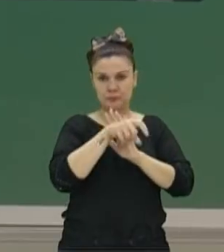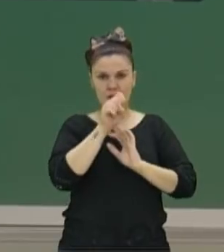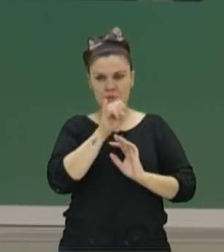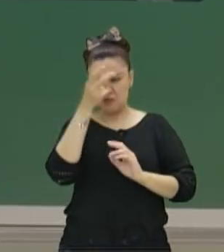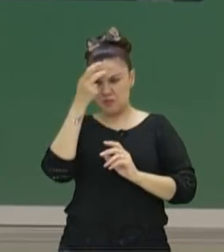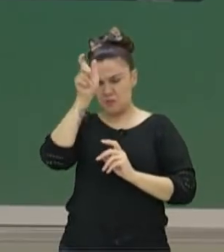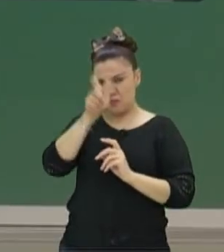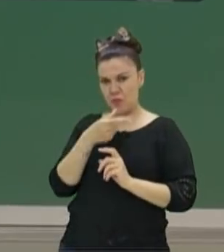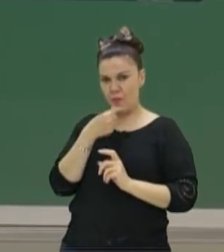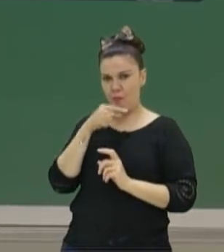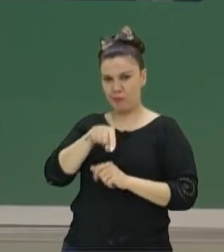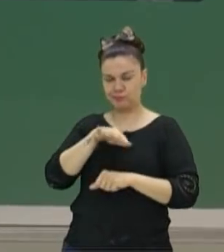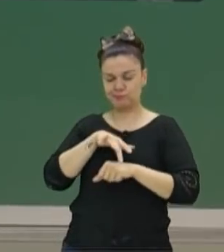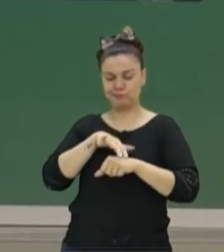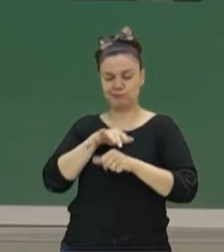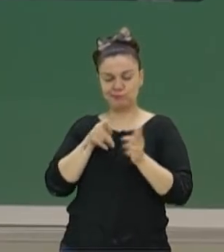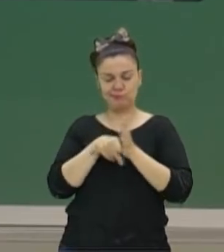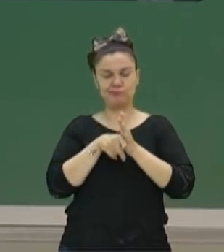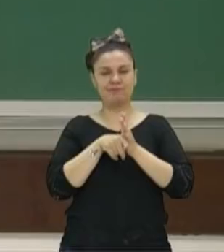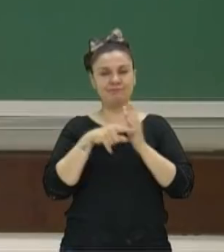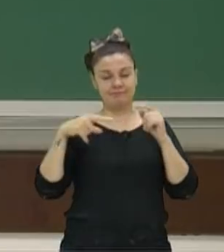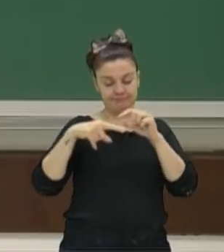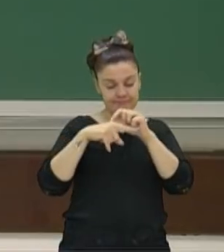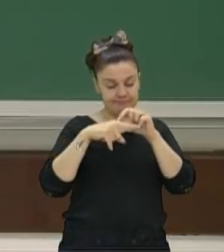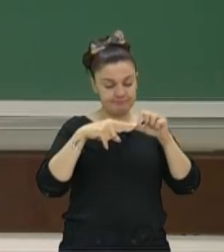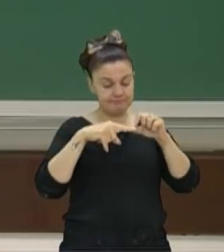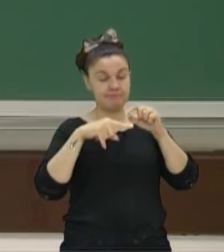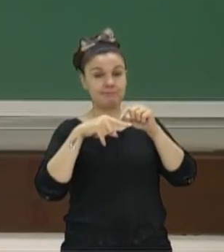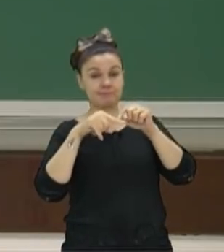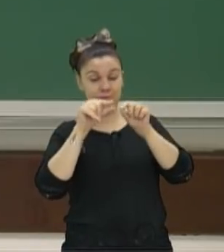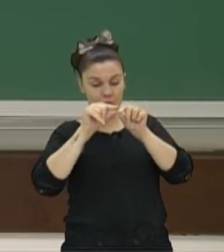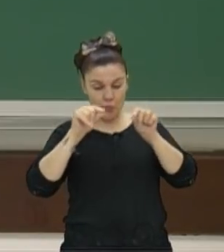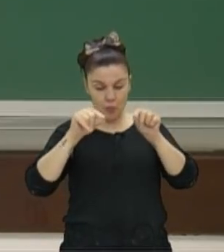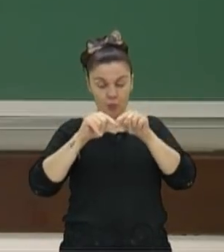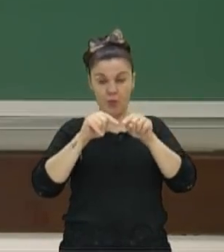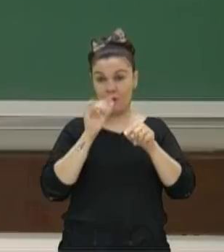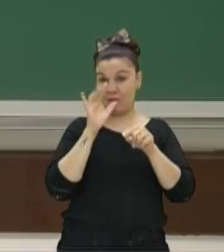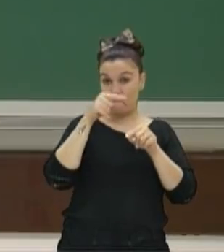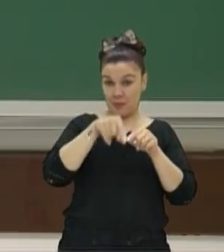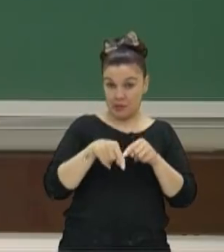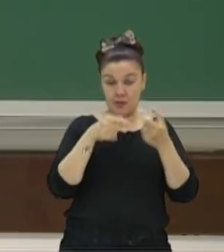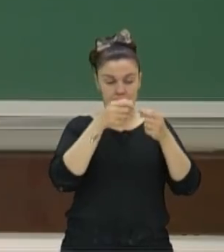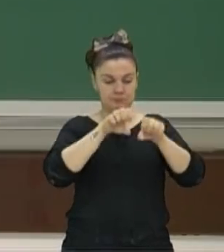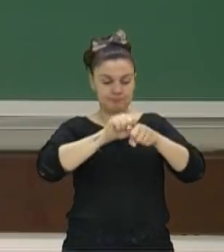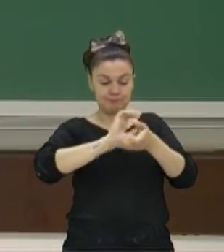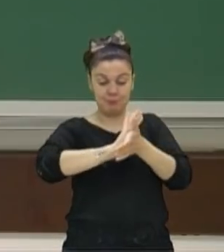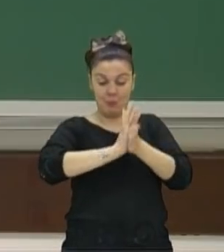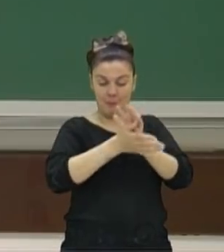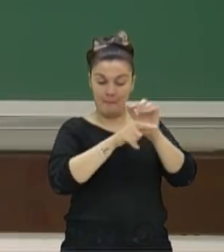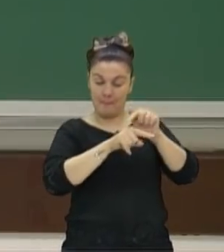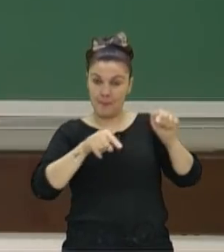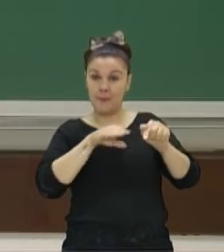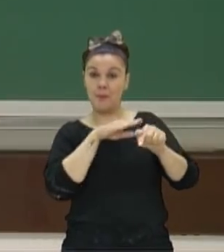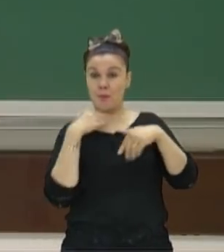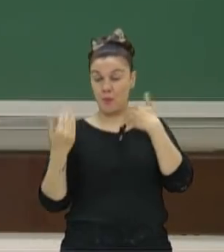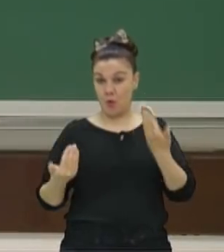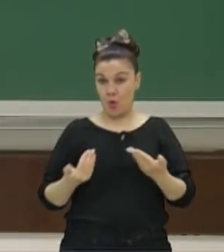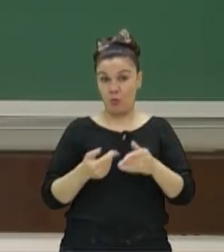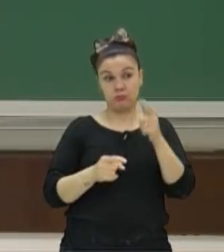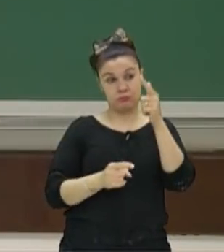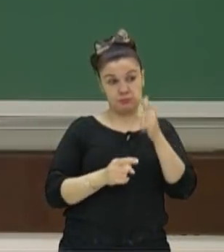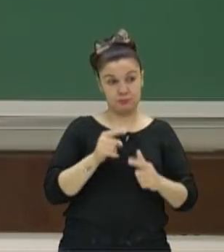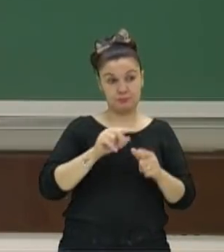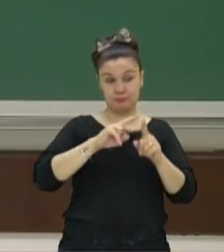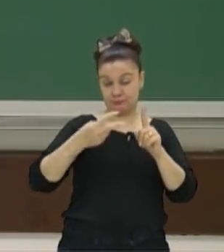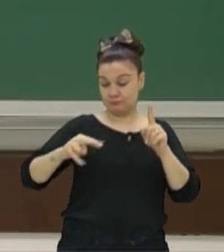homem está com uma infecção na uretra, precisa de um medicamento que mata aquelas bactérias ou que não deixa elas se reproduzirem